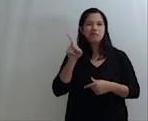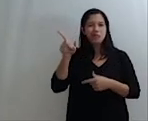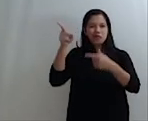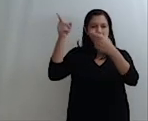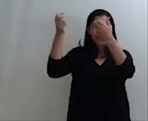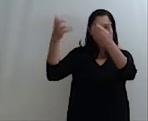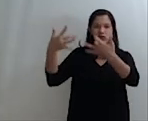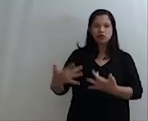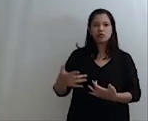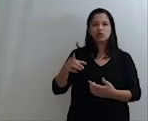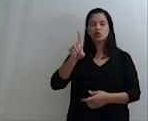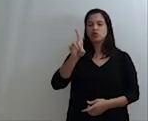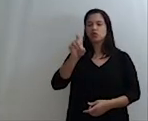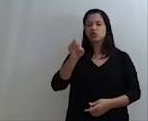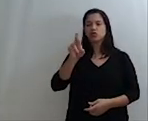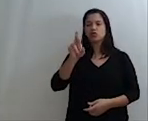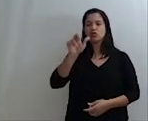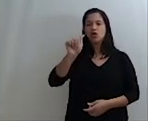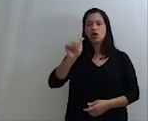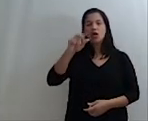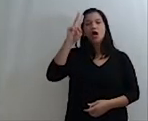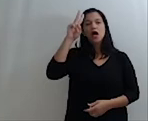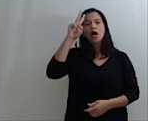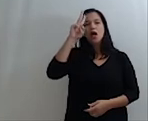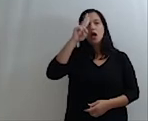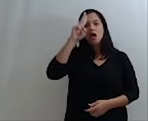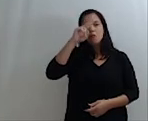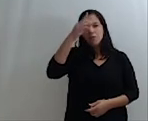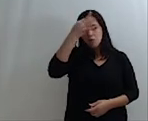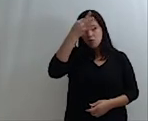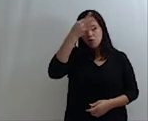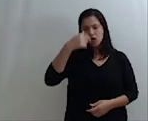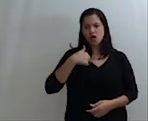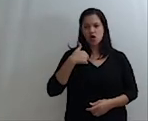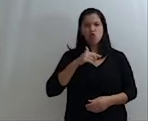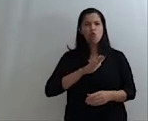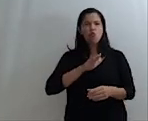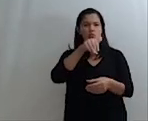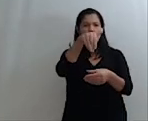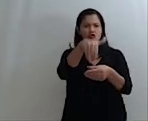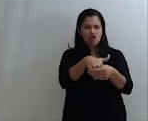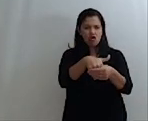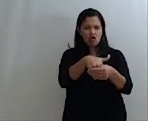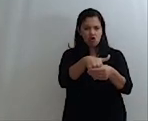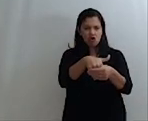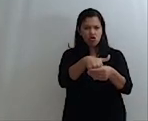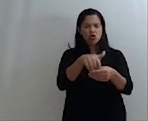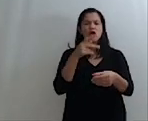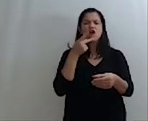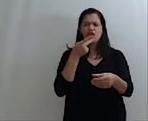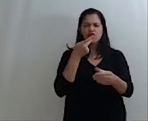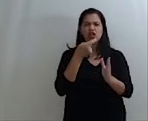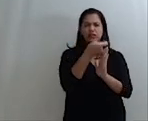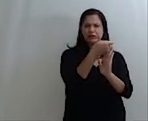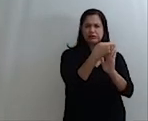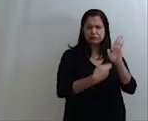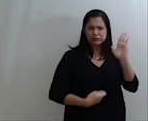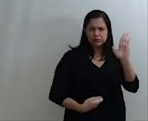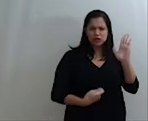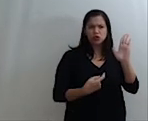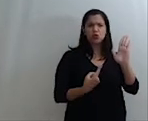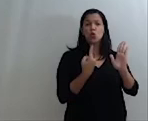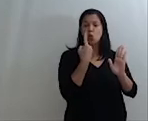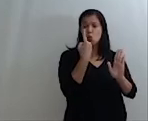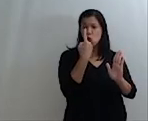Cavalcante no meu voto dedico um capítulo um Um item eh com vários estudos inclusive muitos dos quais